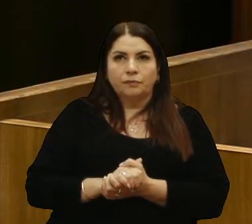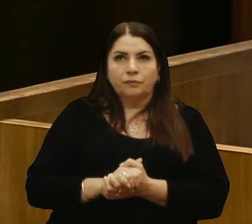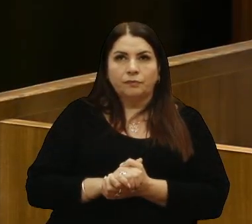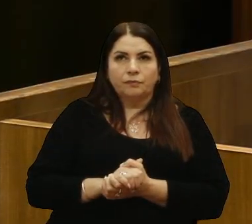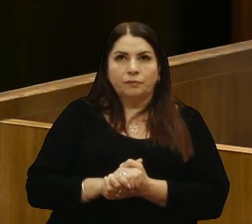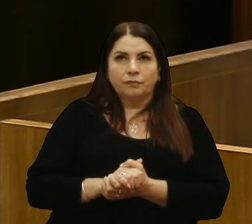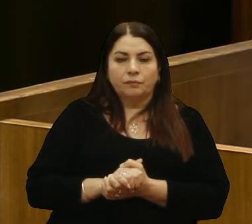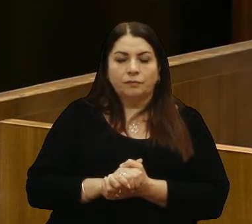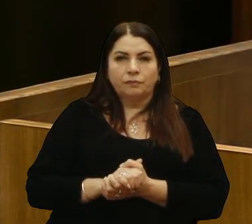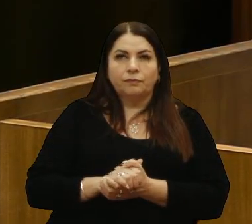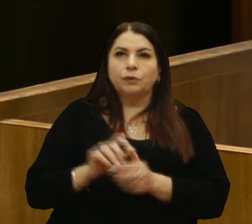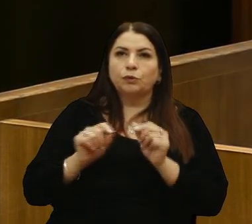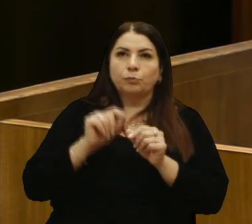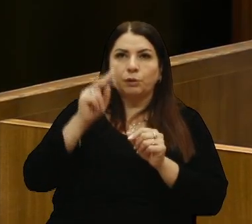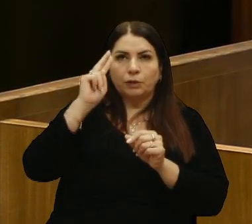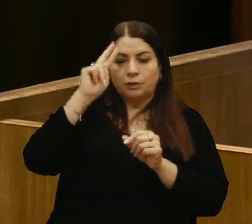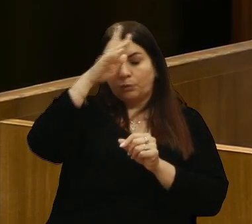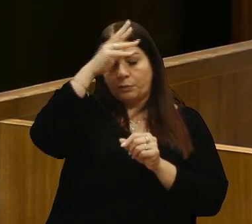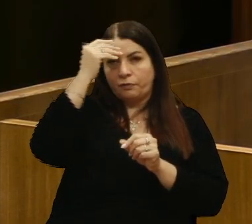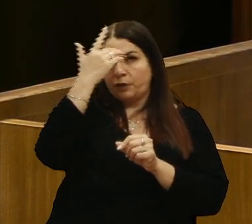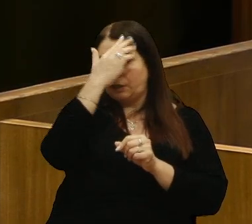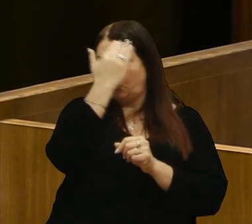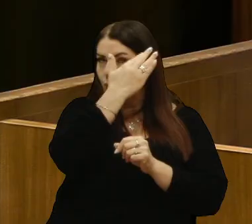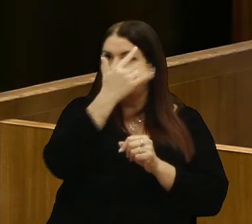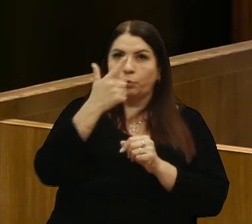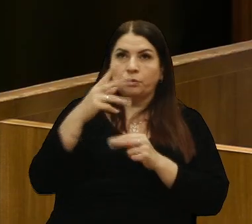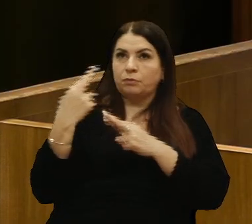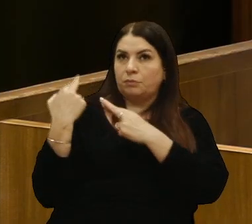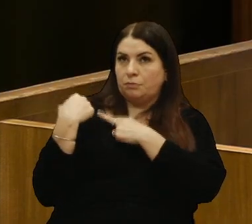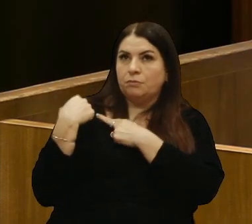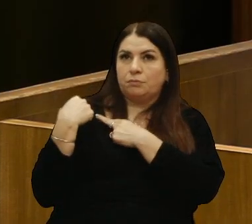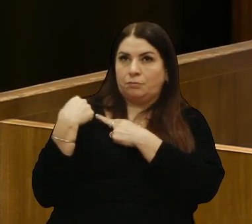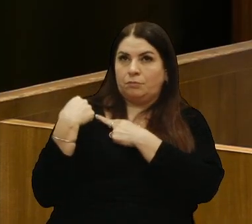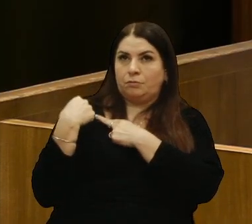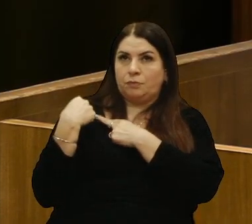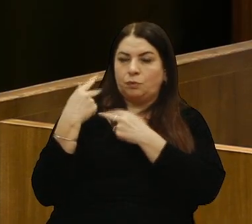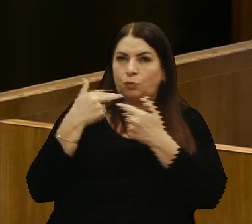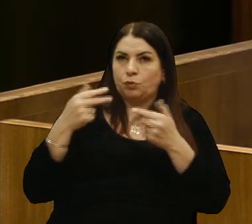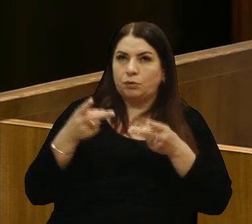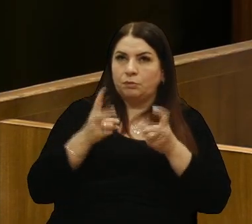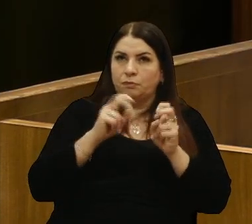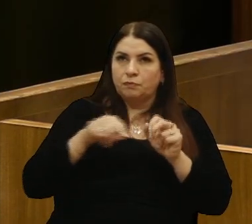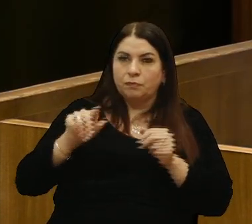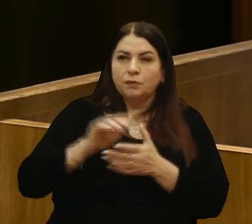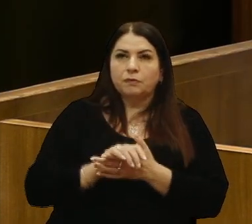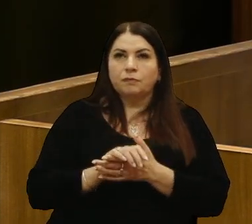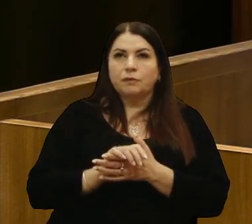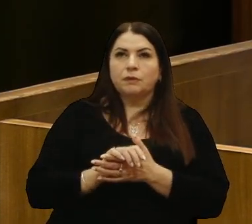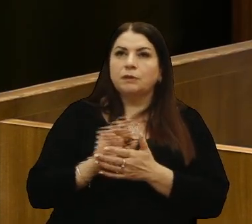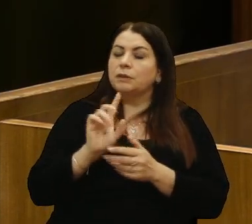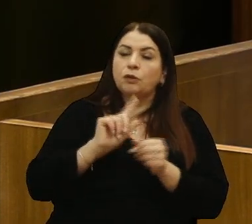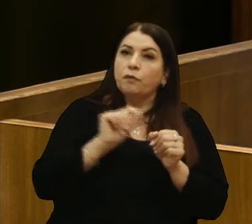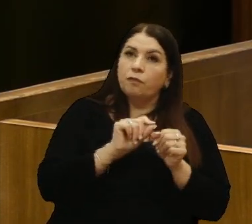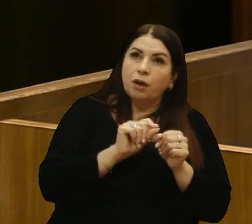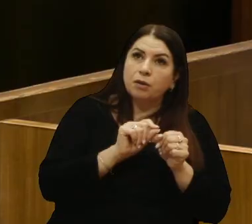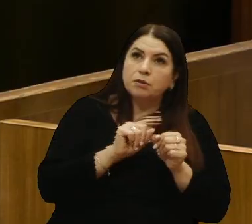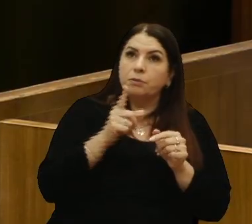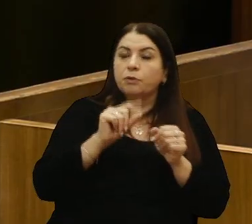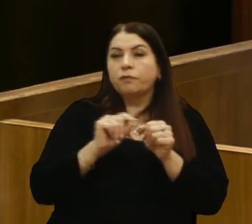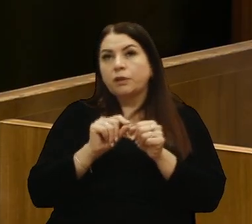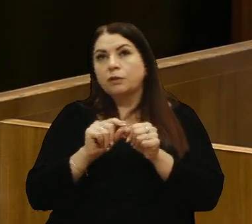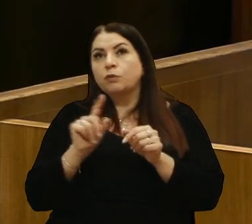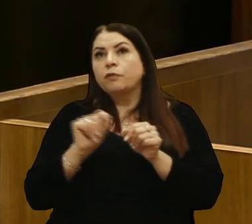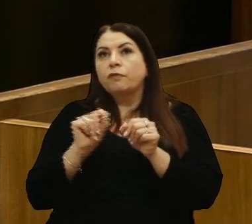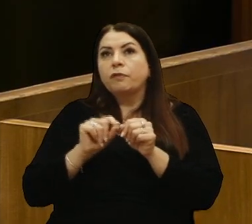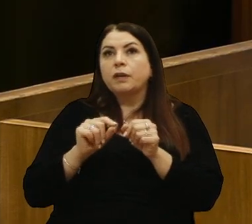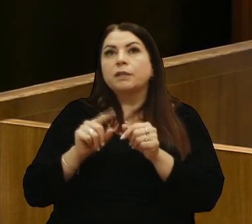sobre o prefeito não ter responsabilidade. E uma coisa que eu percebi também aqui, se não faz, é porque não é feito. E quando faz,